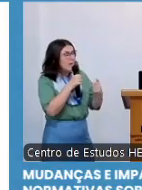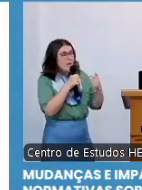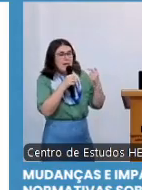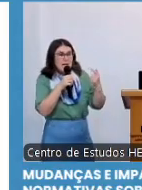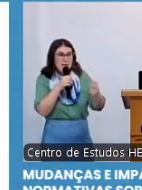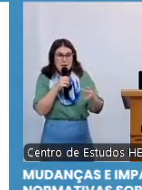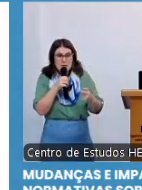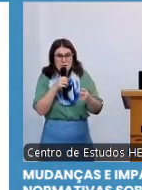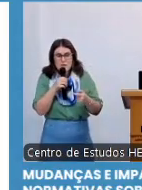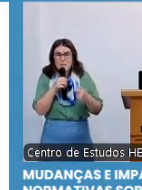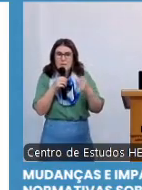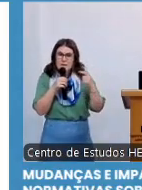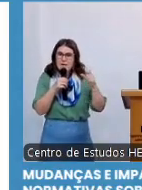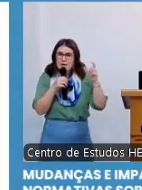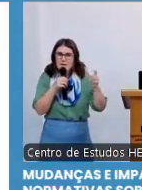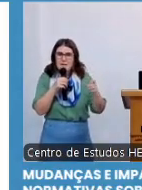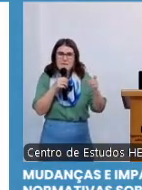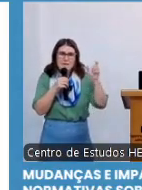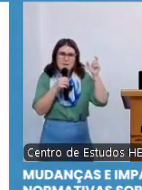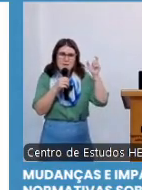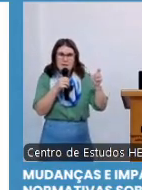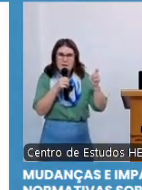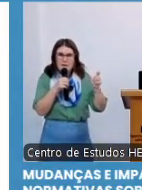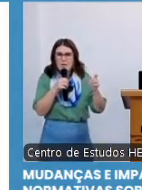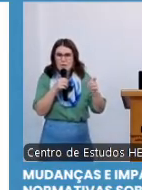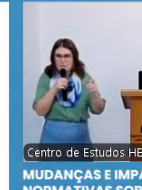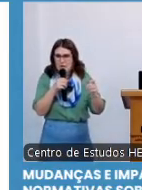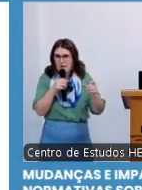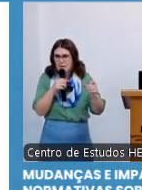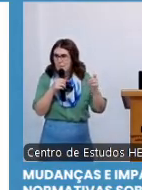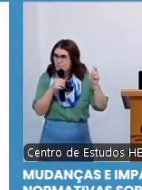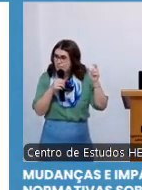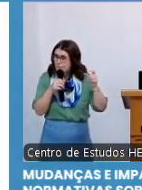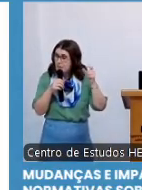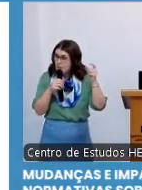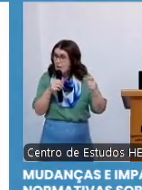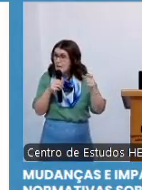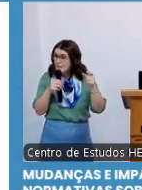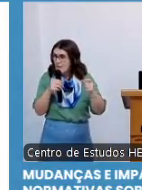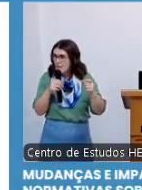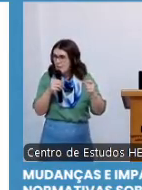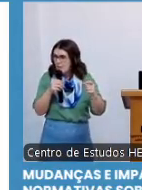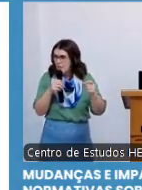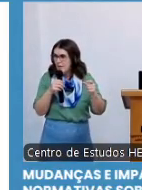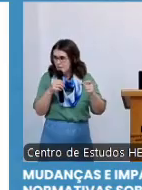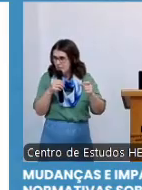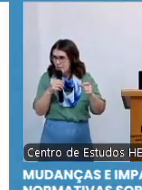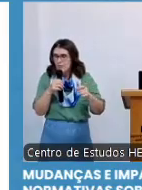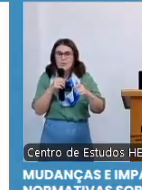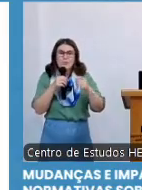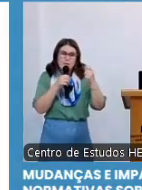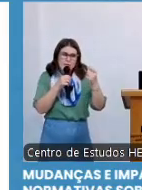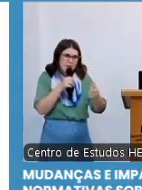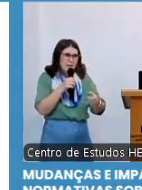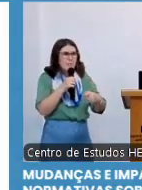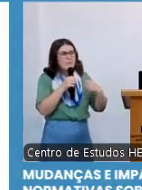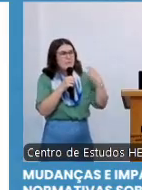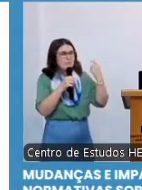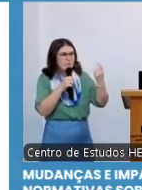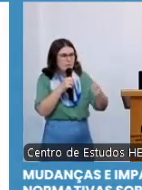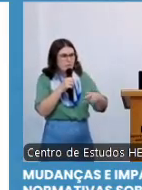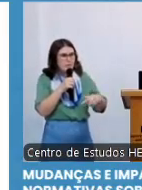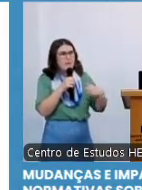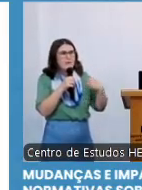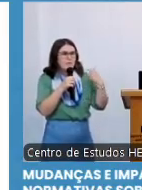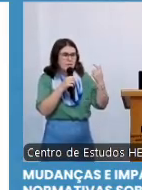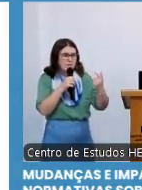receber. E, além disso, apesar dela trazer naquele glossário as definições do que seria pesquisa